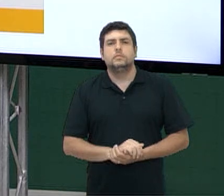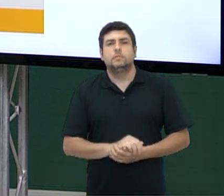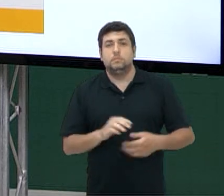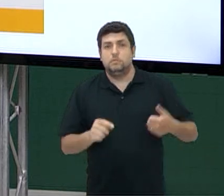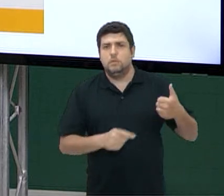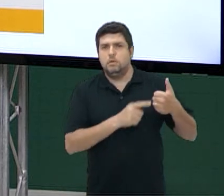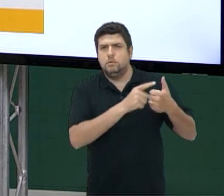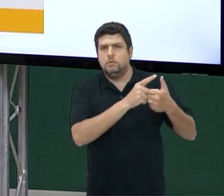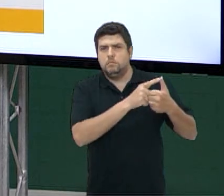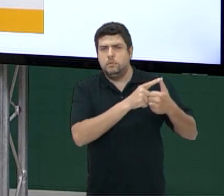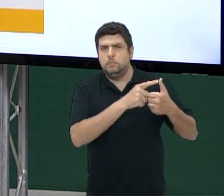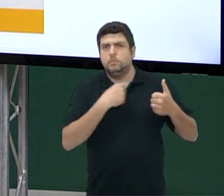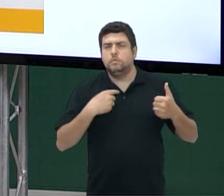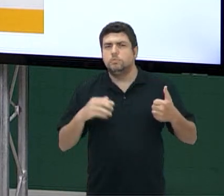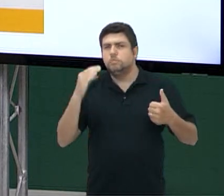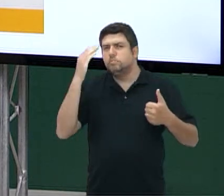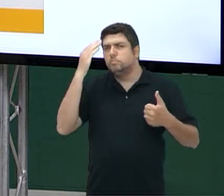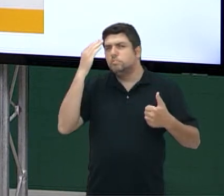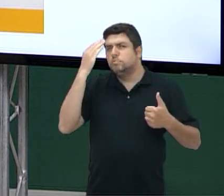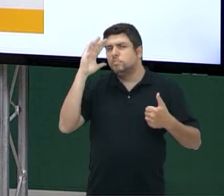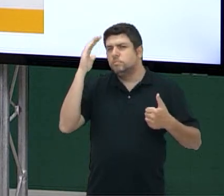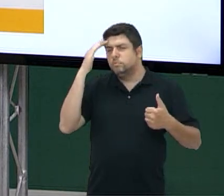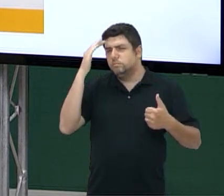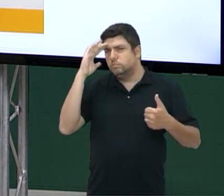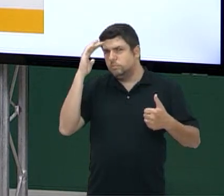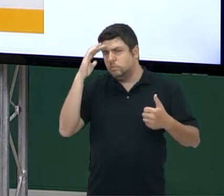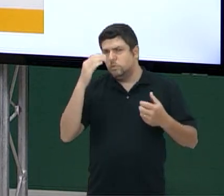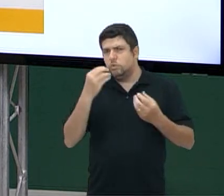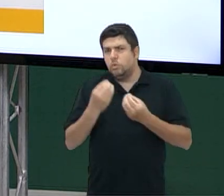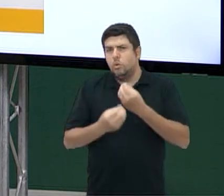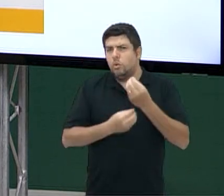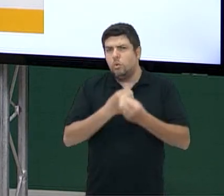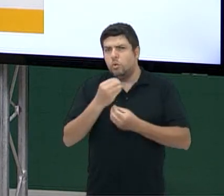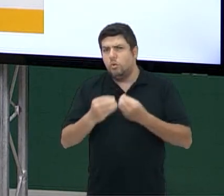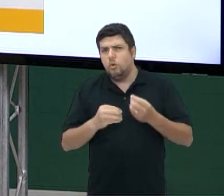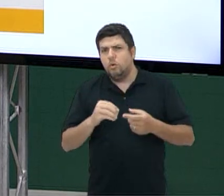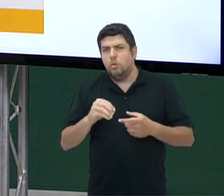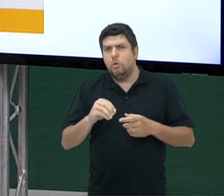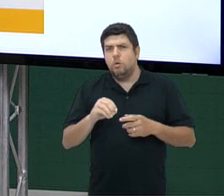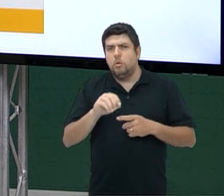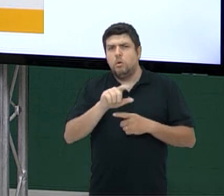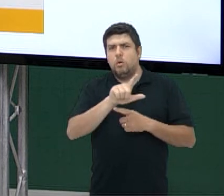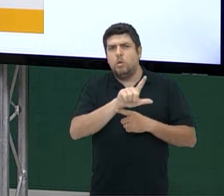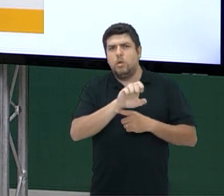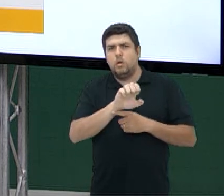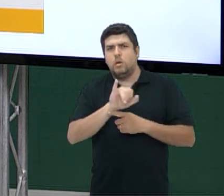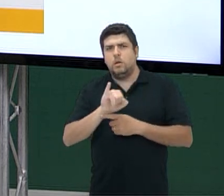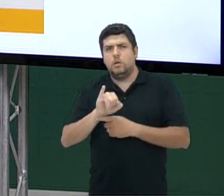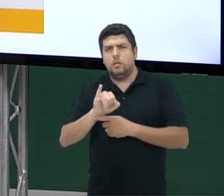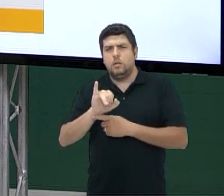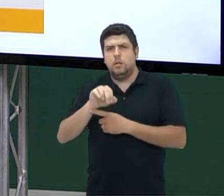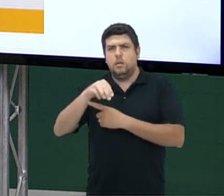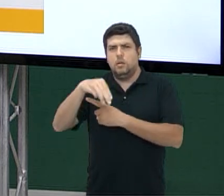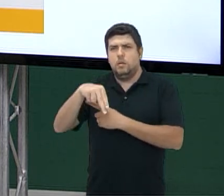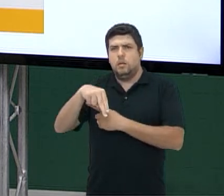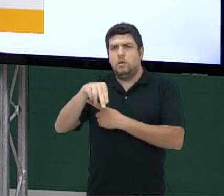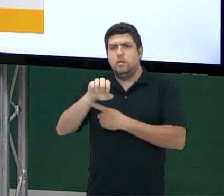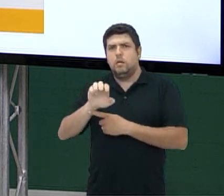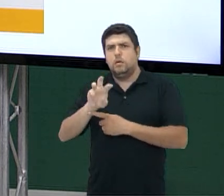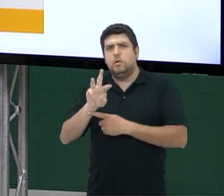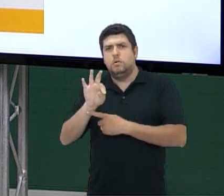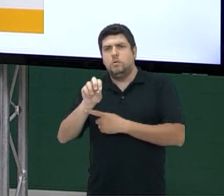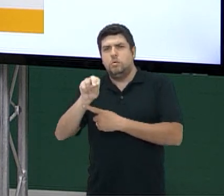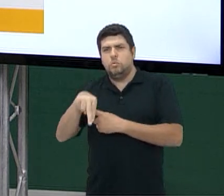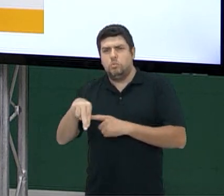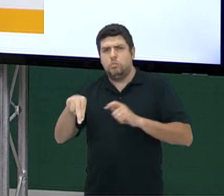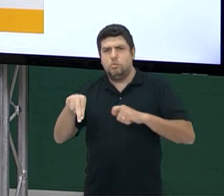poder entender bem certinho essa parte de leis de Newton, né, que é o nosso objeto de estudo, né, nesse primeiro ano,